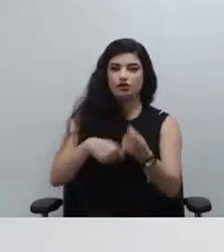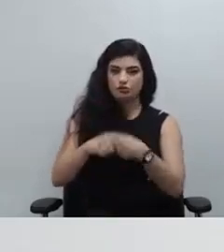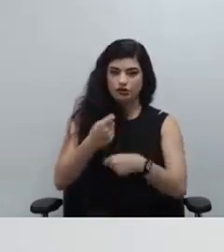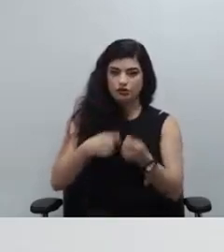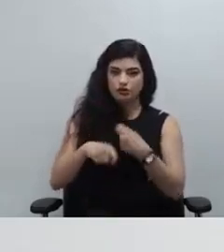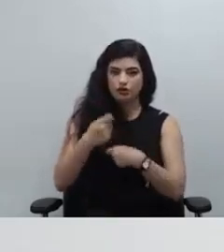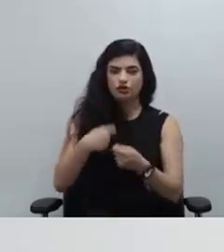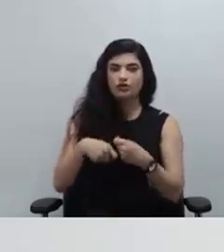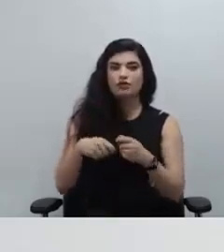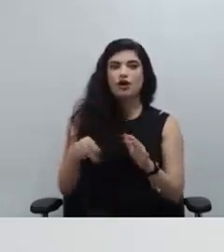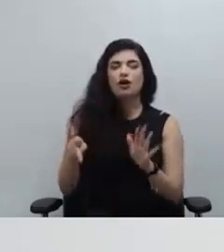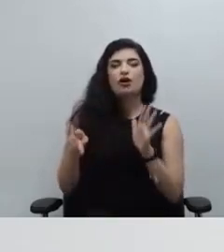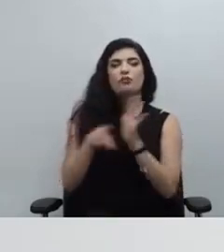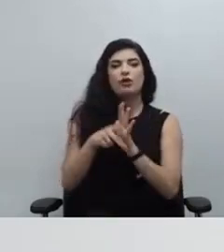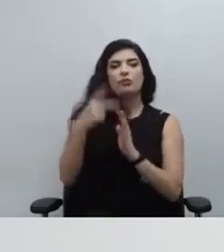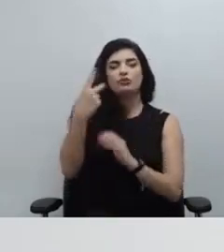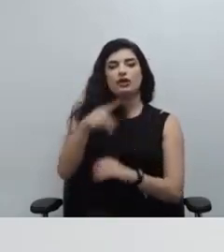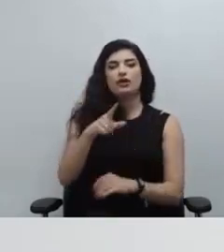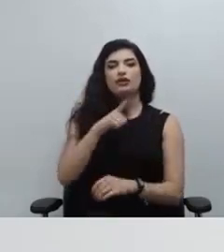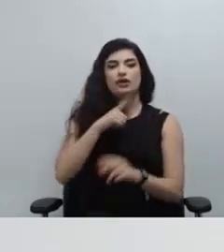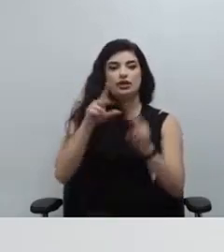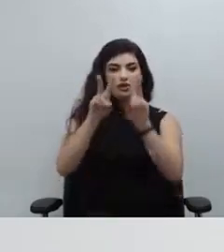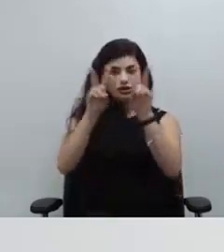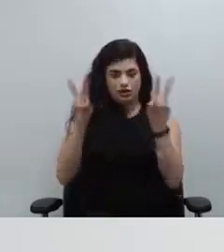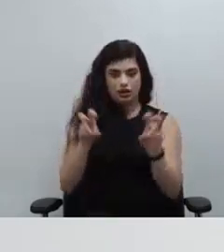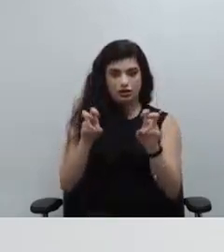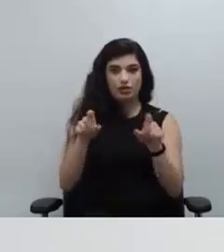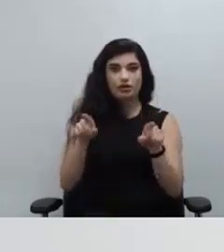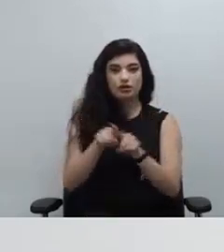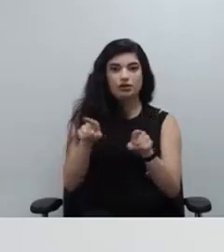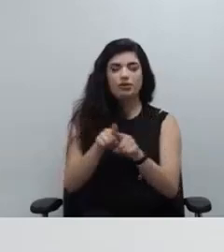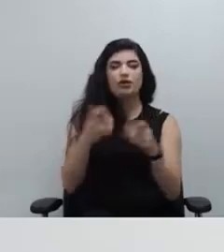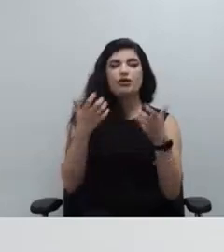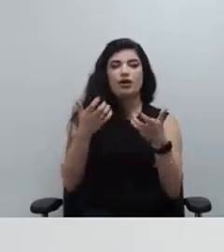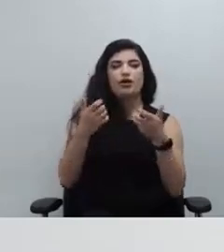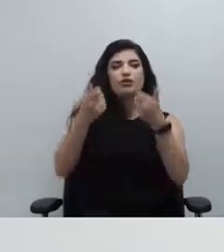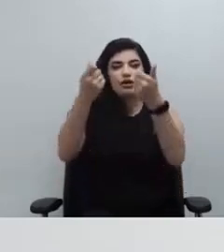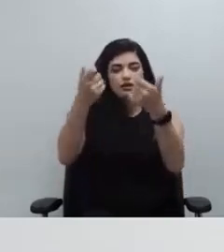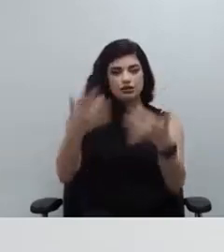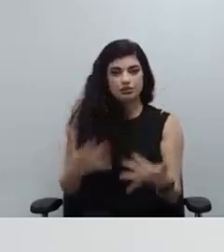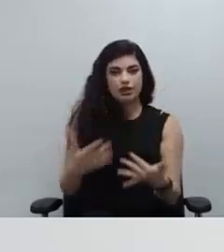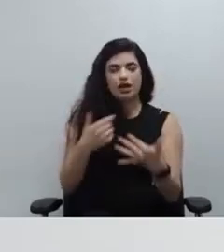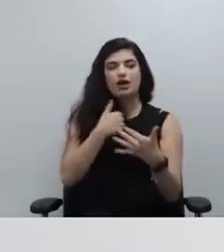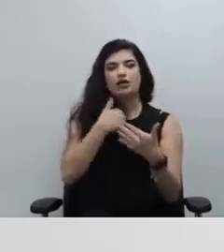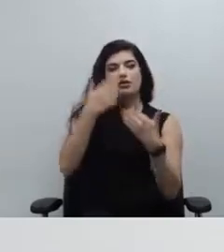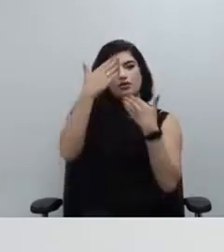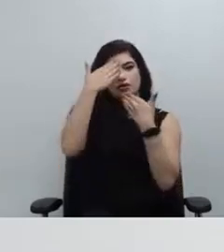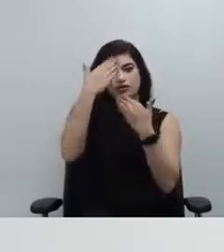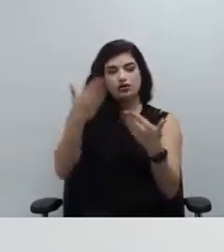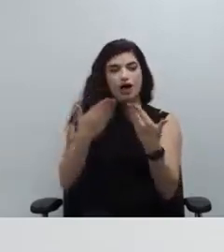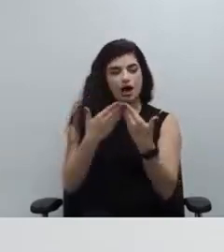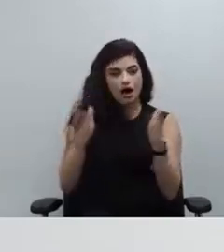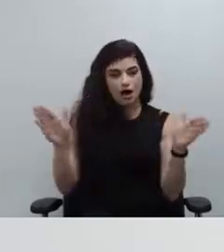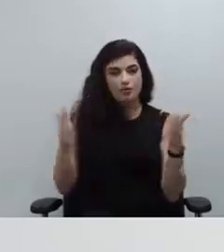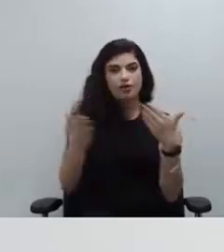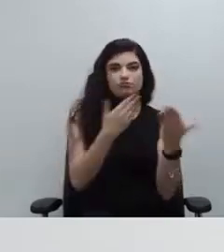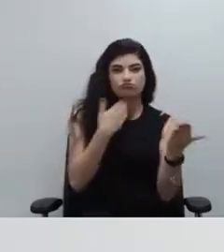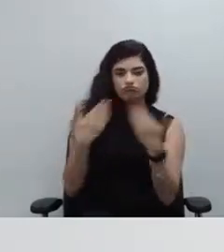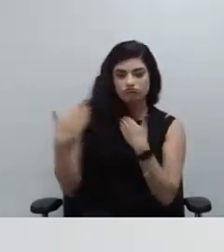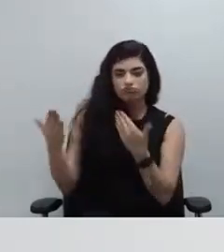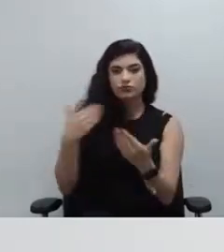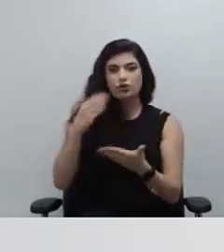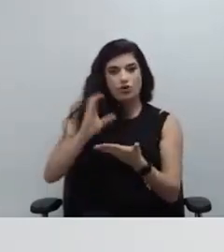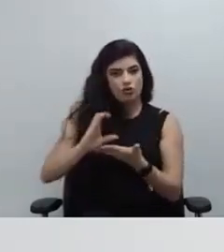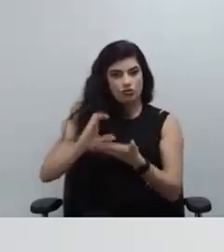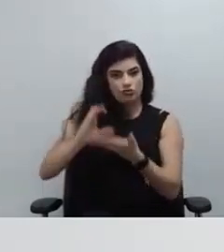administrativa para que seja tratado do tema. Gostaria de expressar aqui meu agradecimento à abertura do diálogo pelos